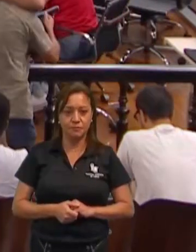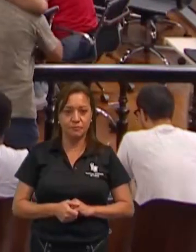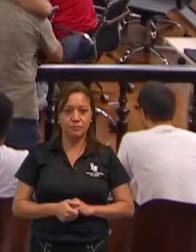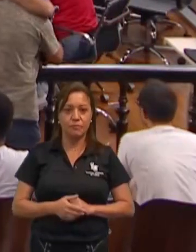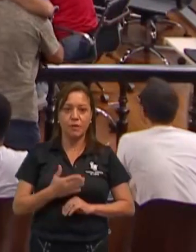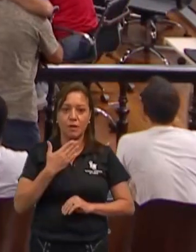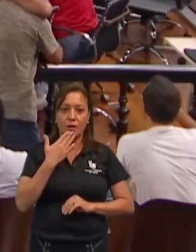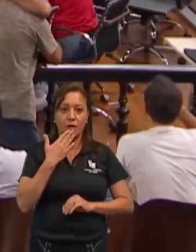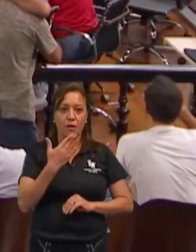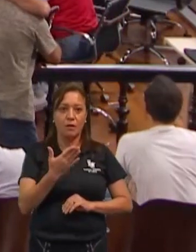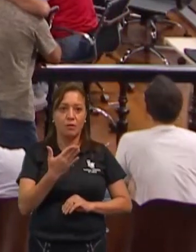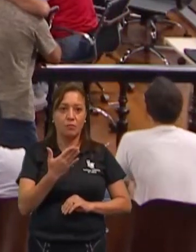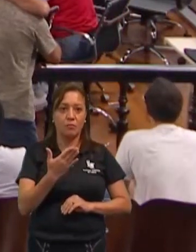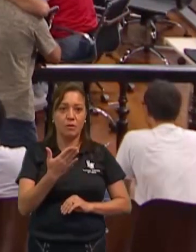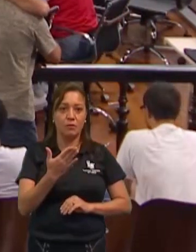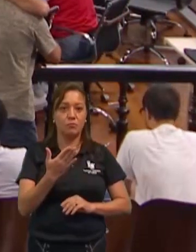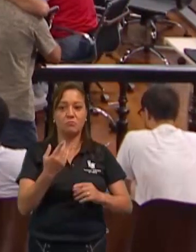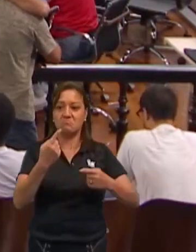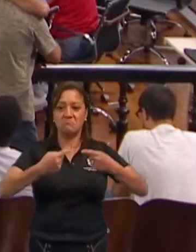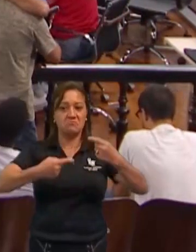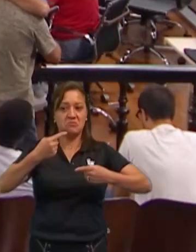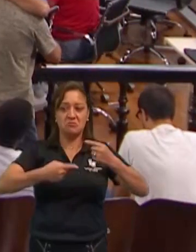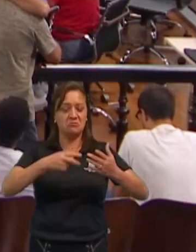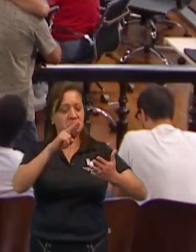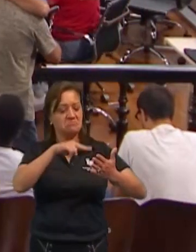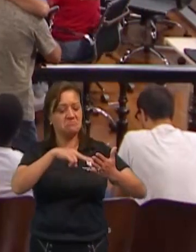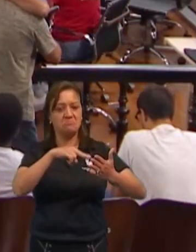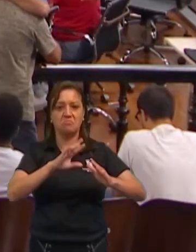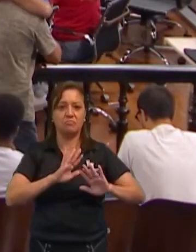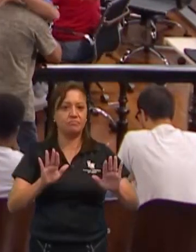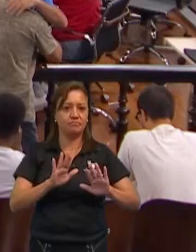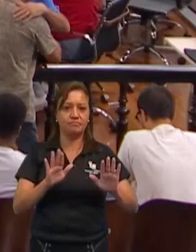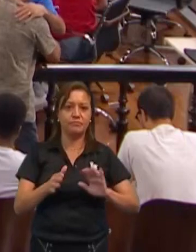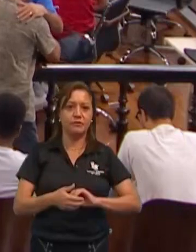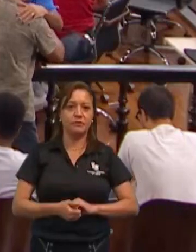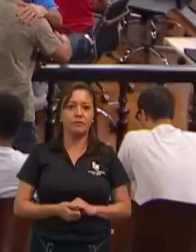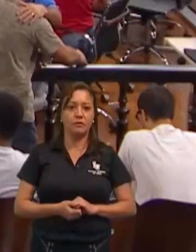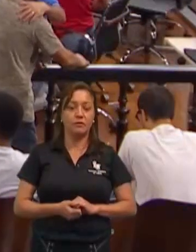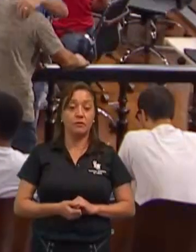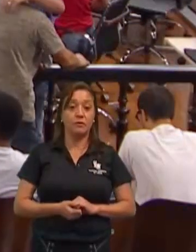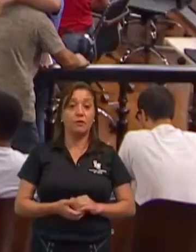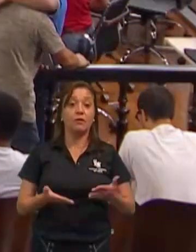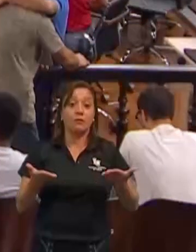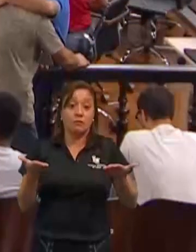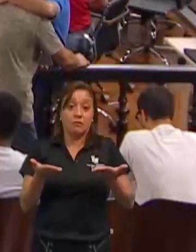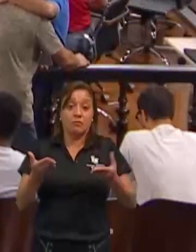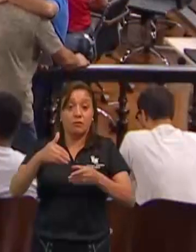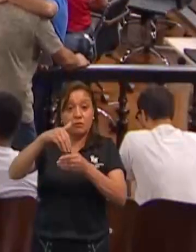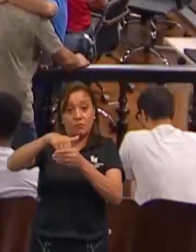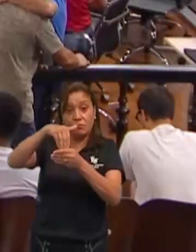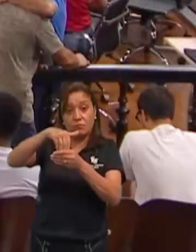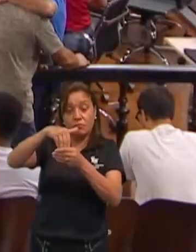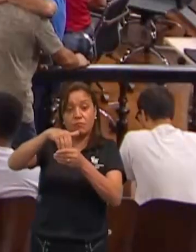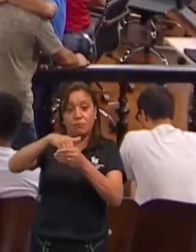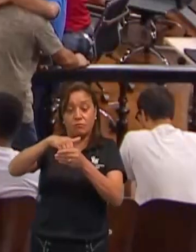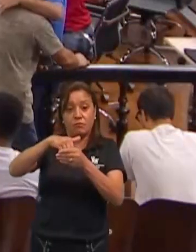Peço vistas na matéria sem discussão. O pedido de vista está em votação. Os senhores vereadores concordam,